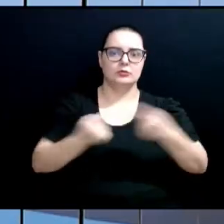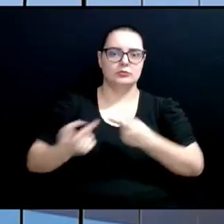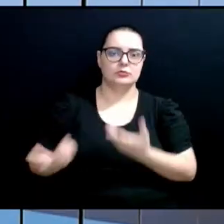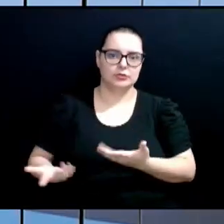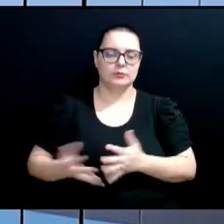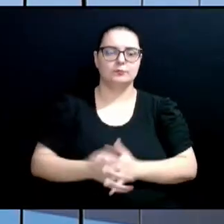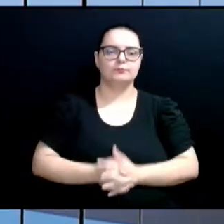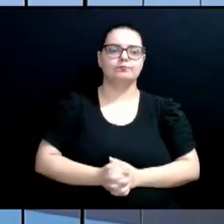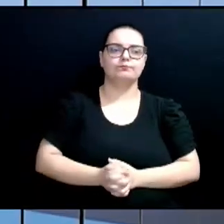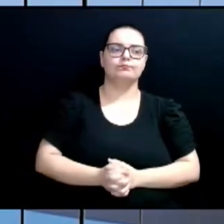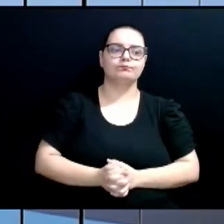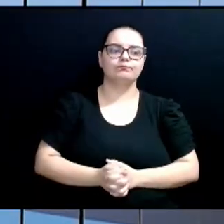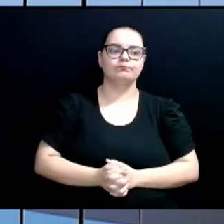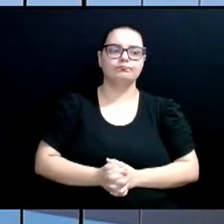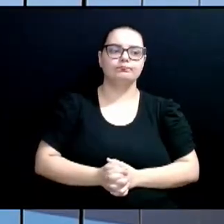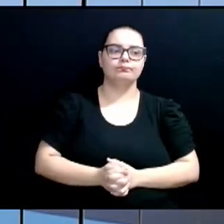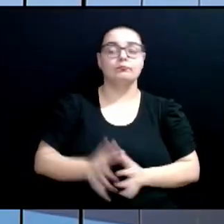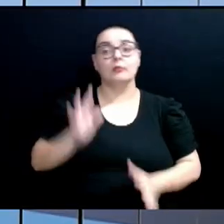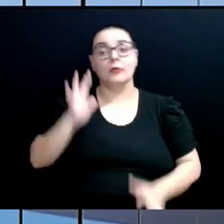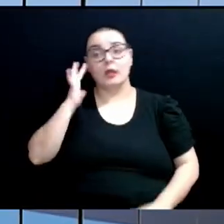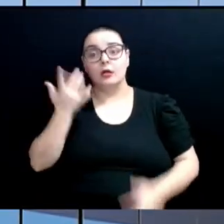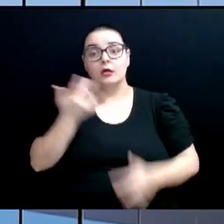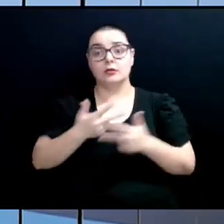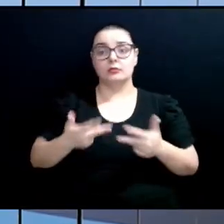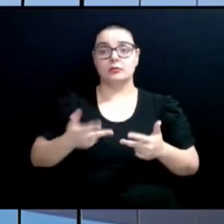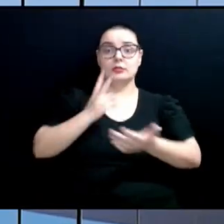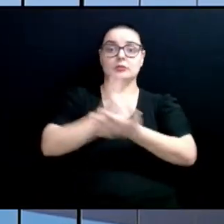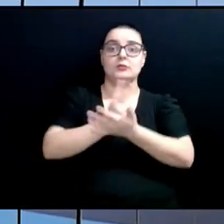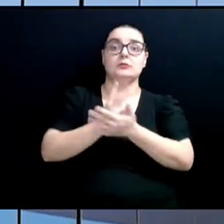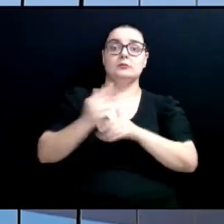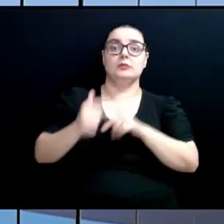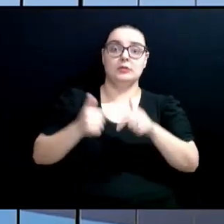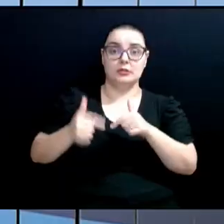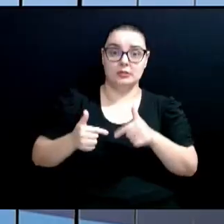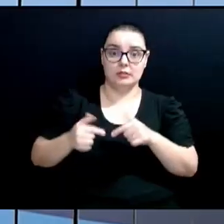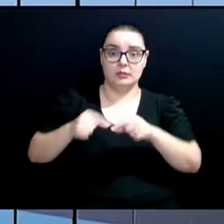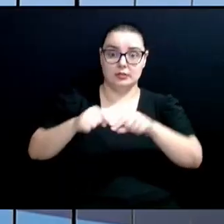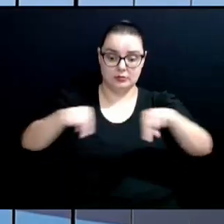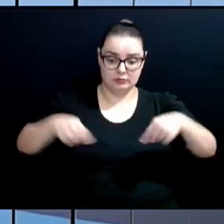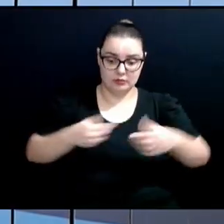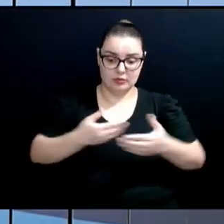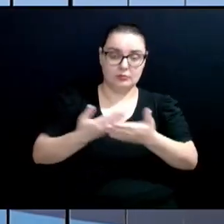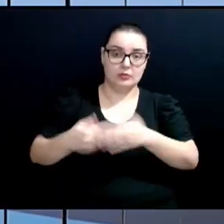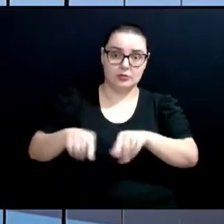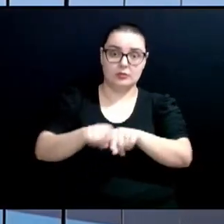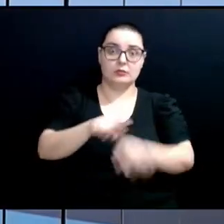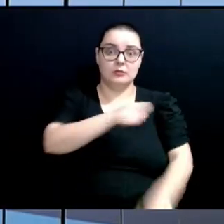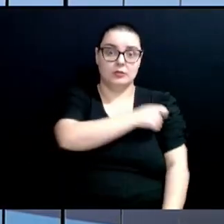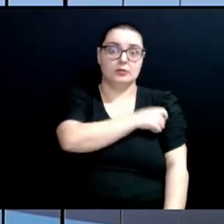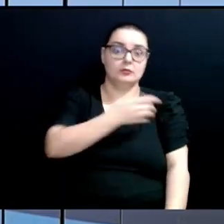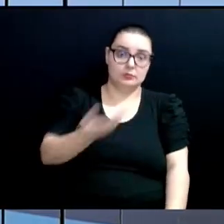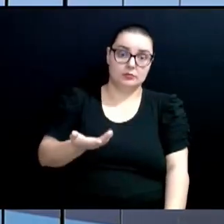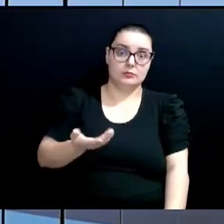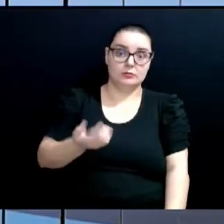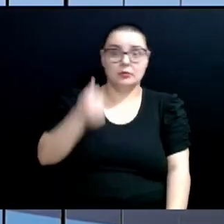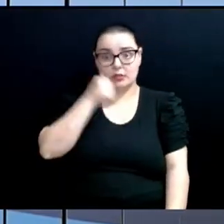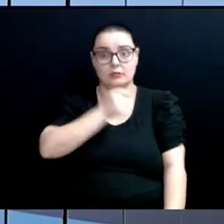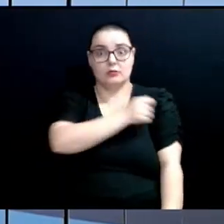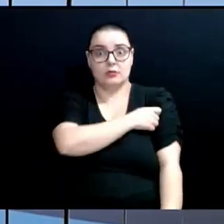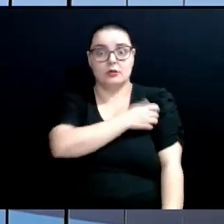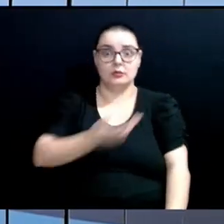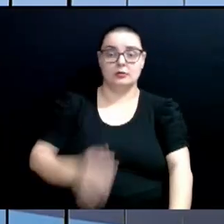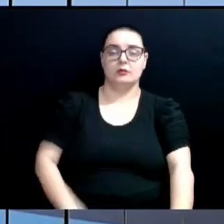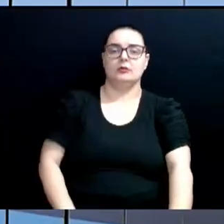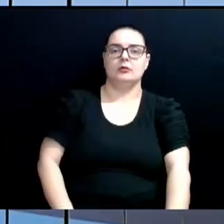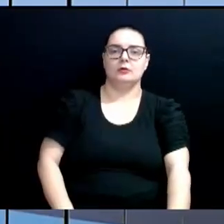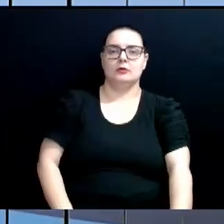que uma coisa que a gente sempre, né, eu trabalho muito isso em sala de aula, inclusive, com os alunos e com as alunas, é o fato de